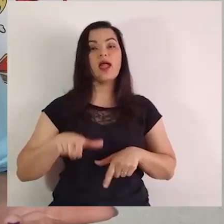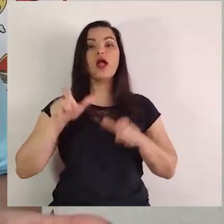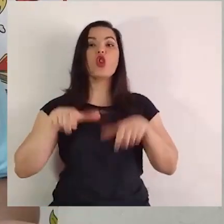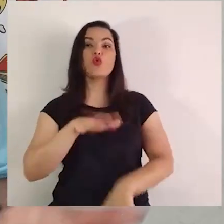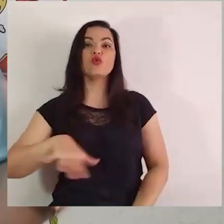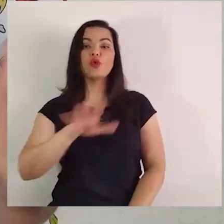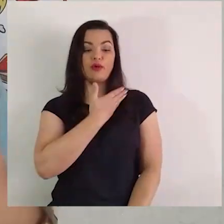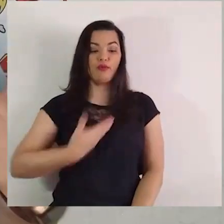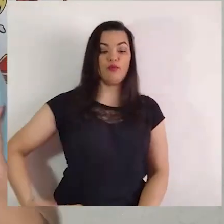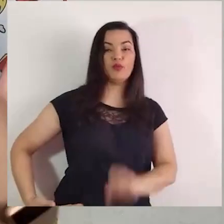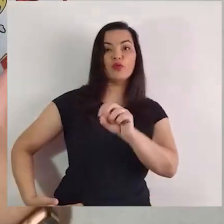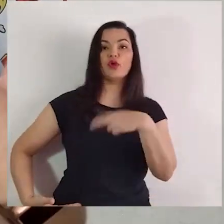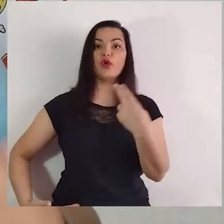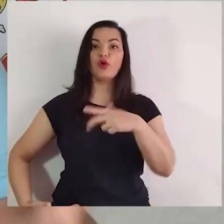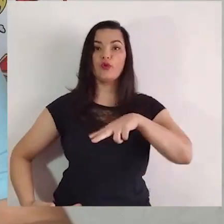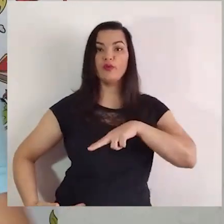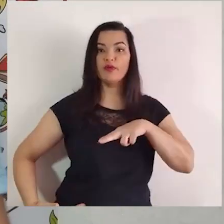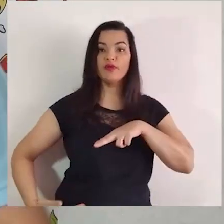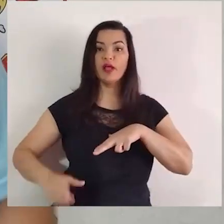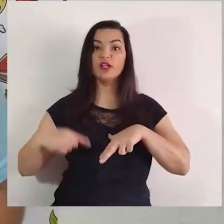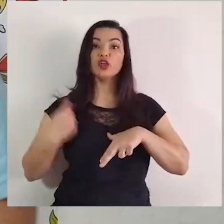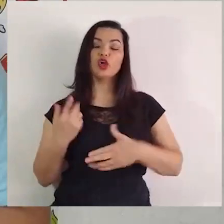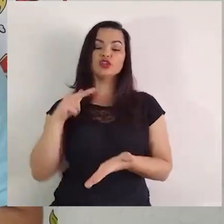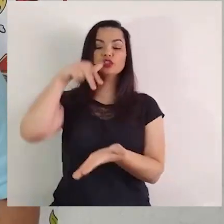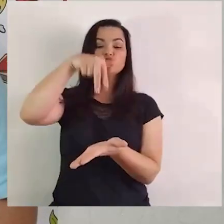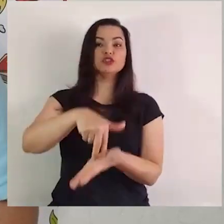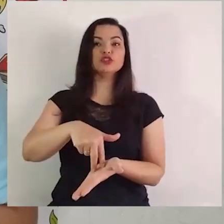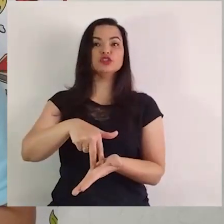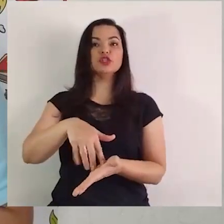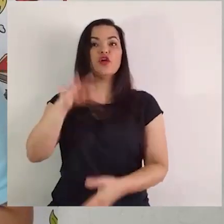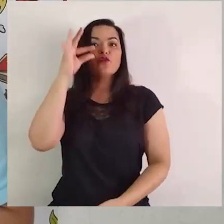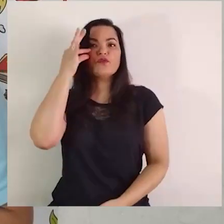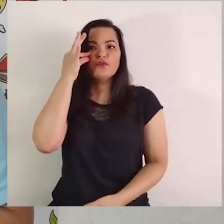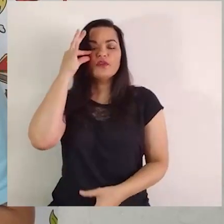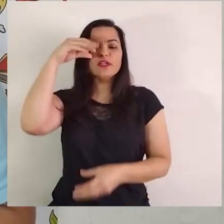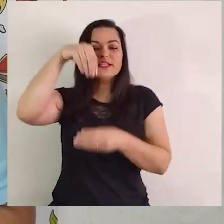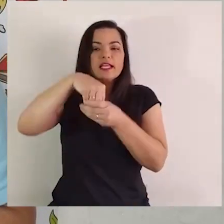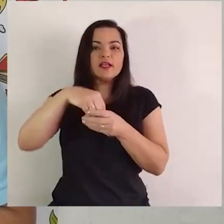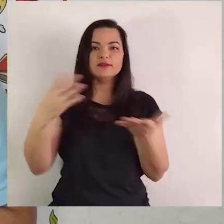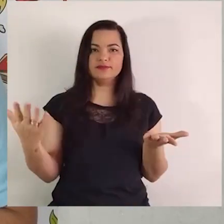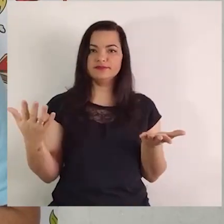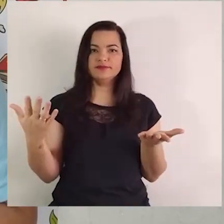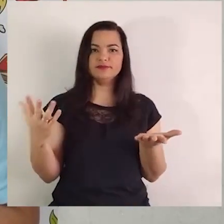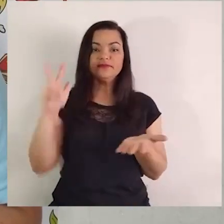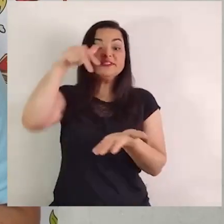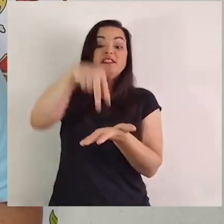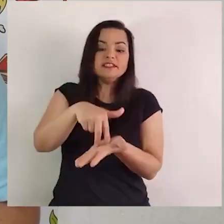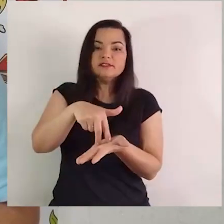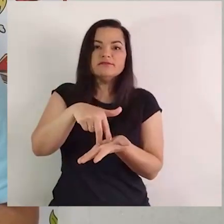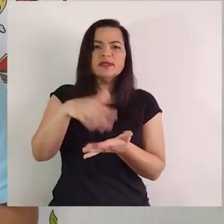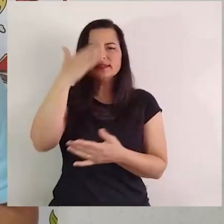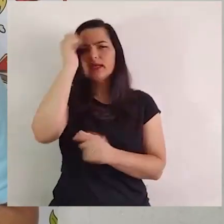ou privado, onde nós estamos fisicamente nesses espaços. Sabe do que eu